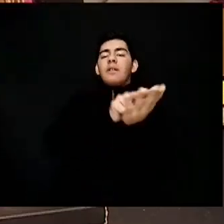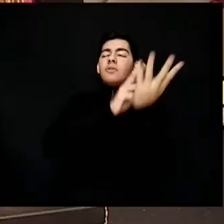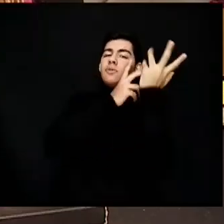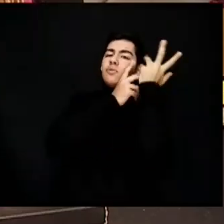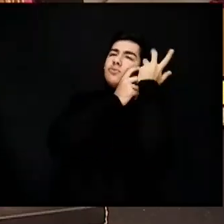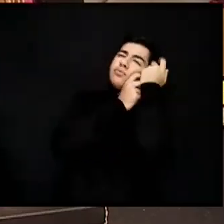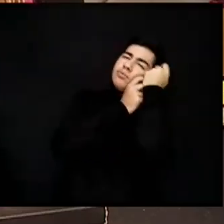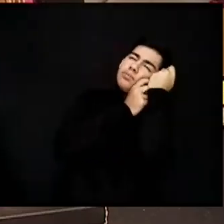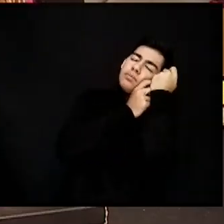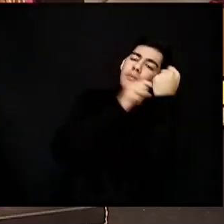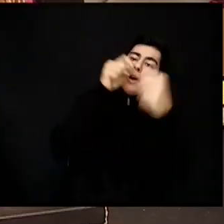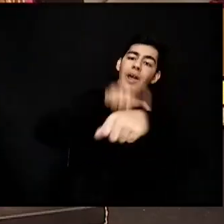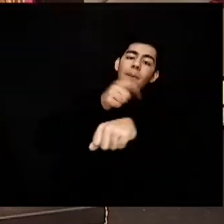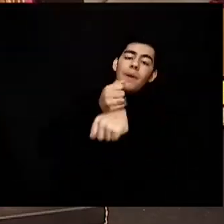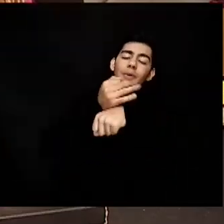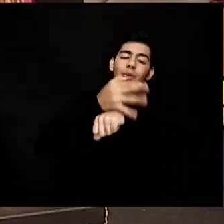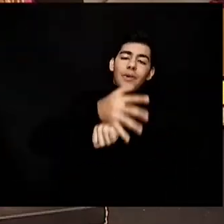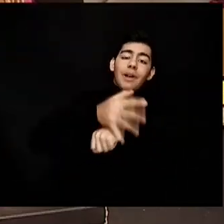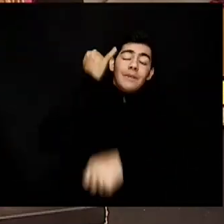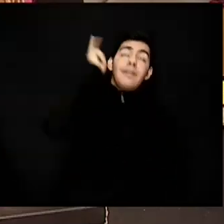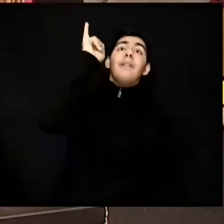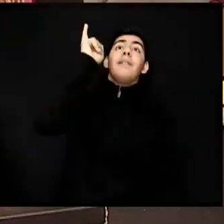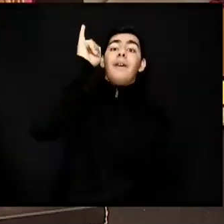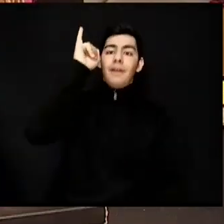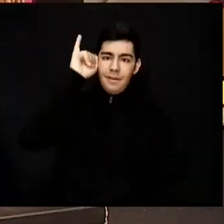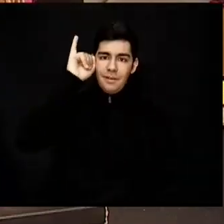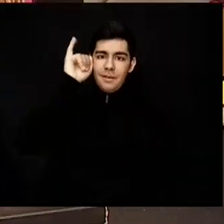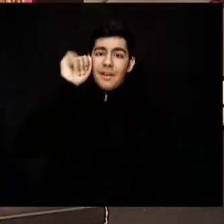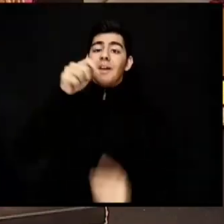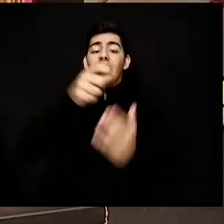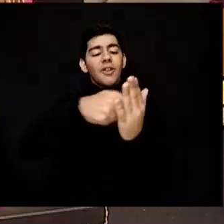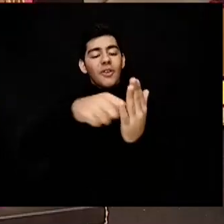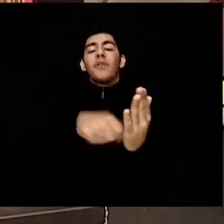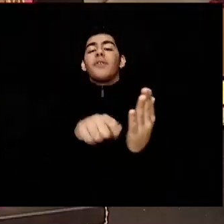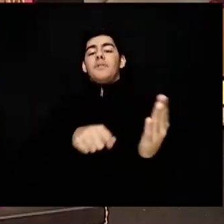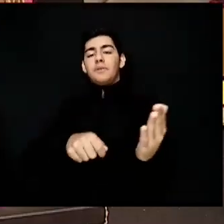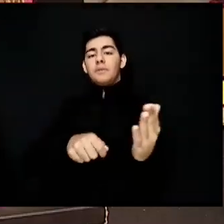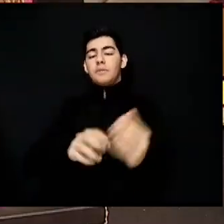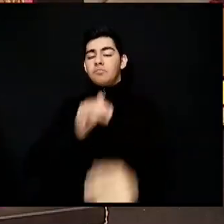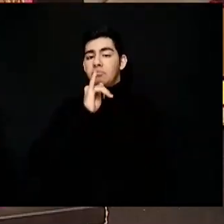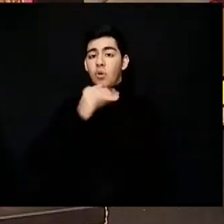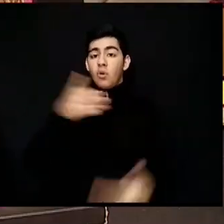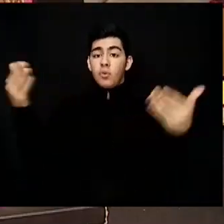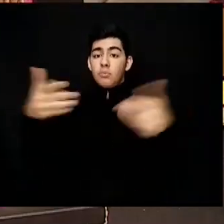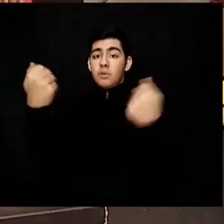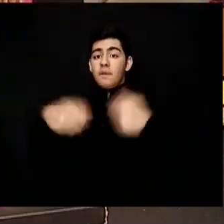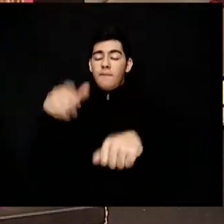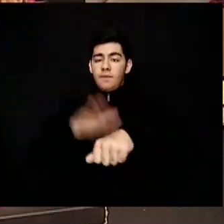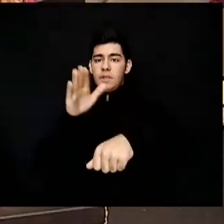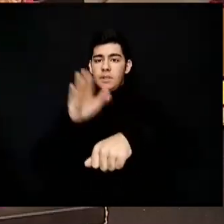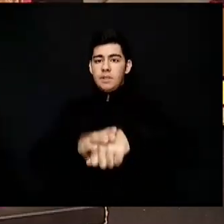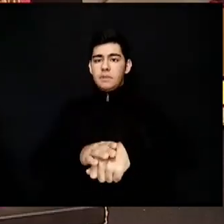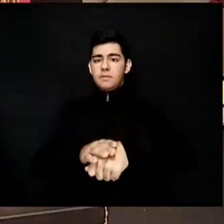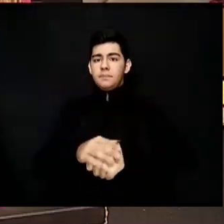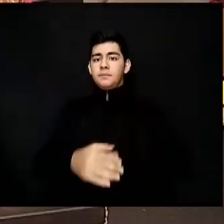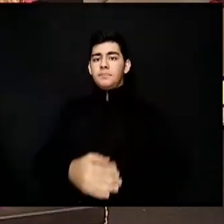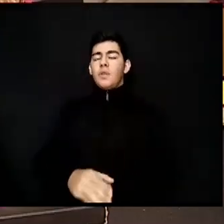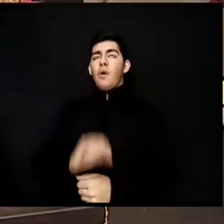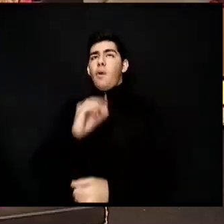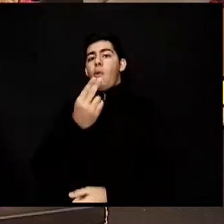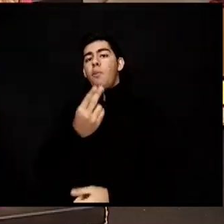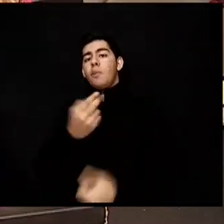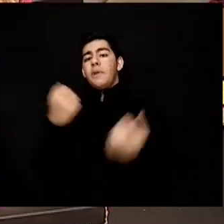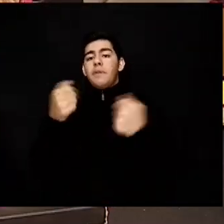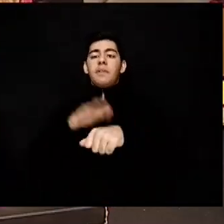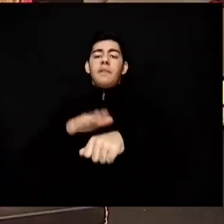assim, bom, hoje preciso produzir. Vou ter um evento e preciso me organizar